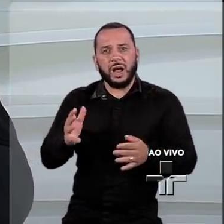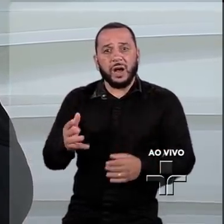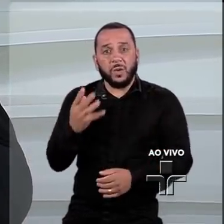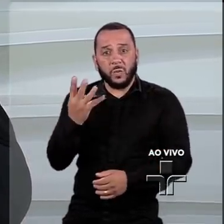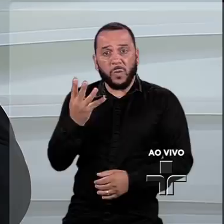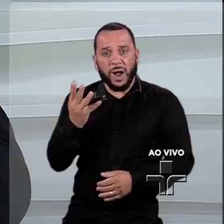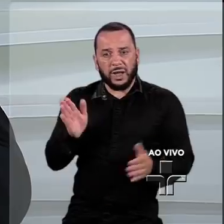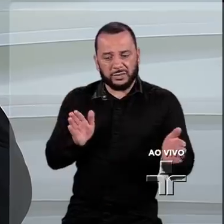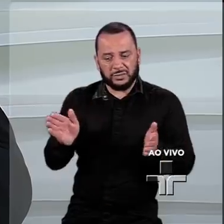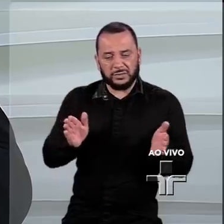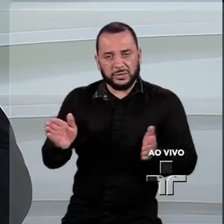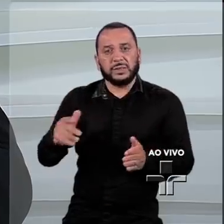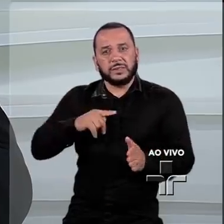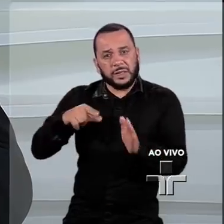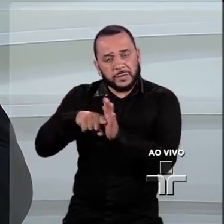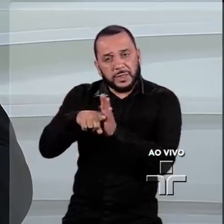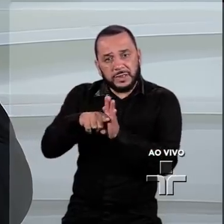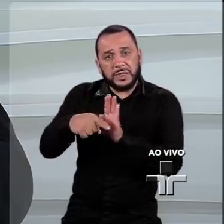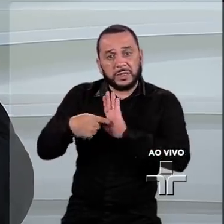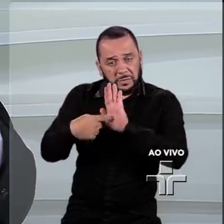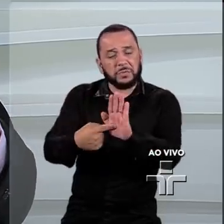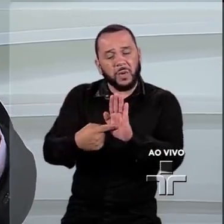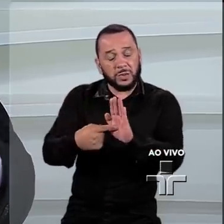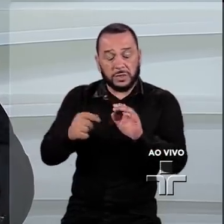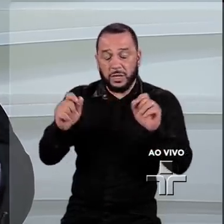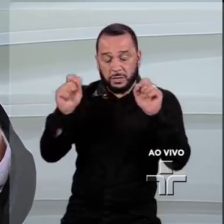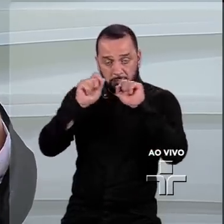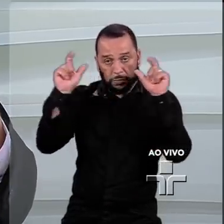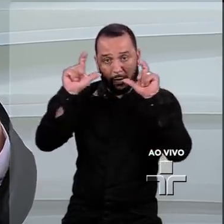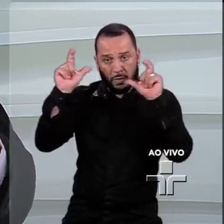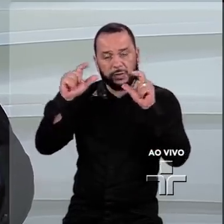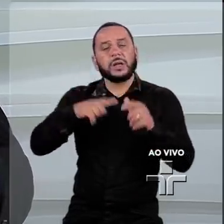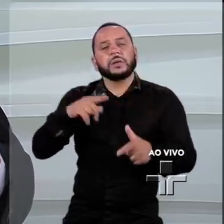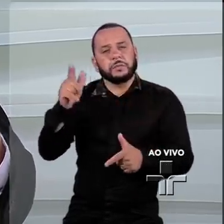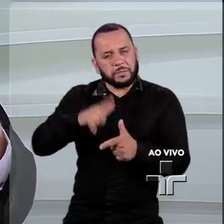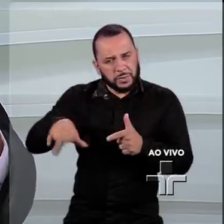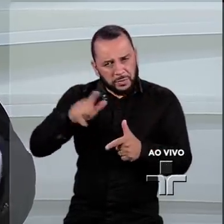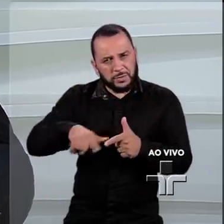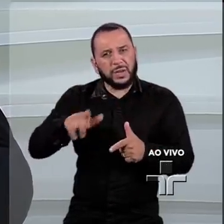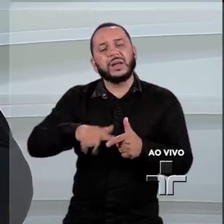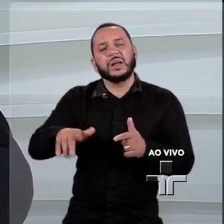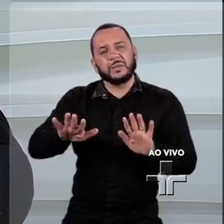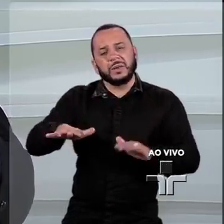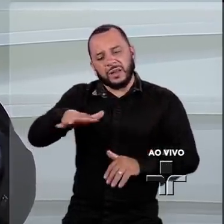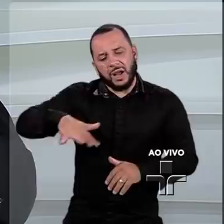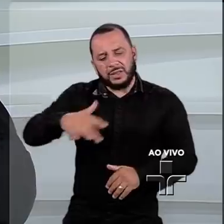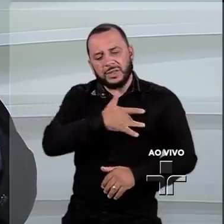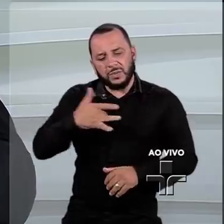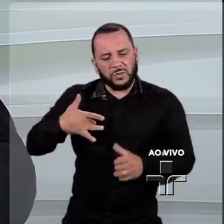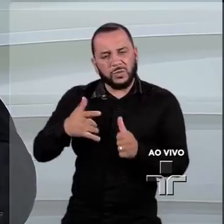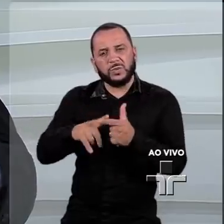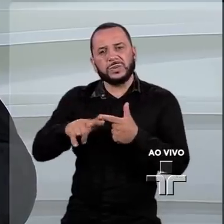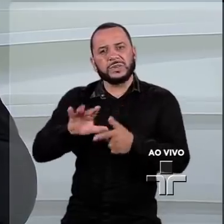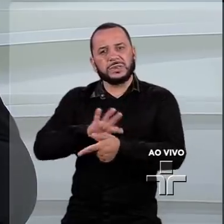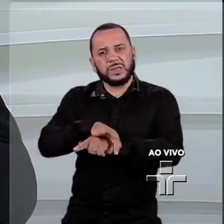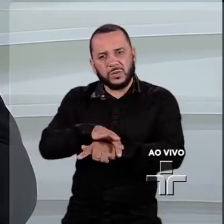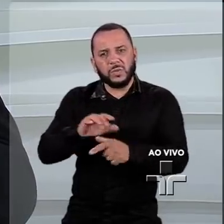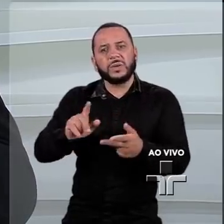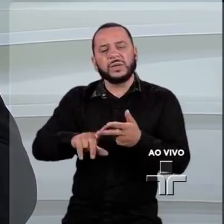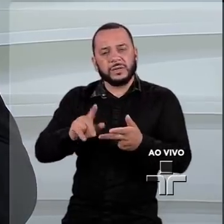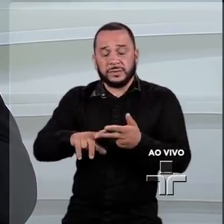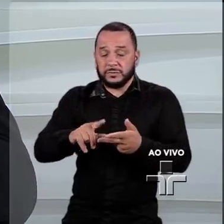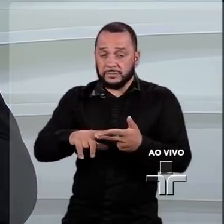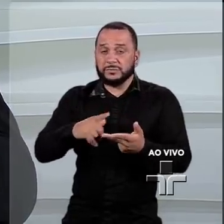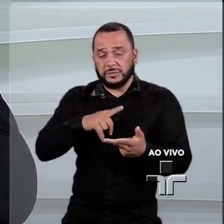que for feito vai ser assustador. É uma crise humanitária, de saúde pública, de segurança e até de manutenção de